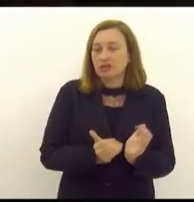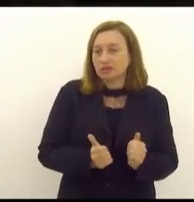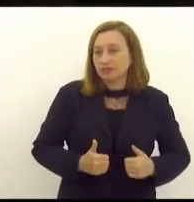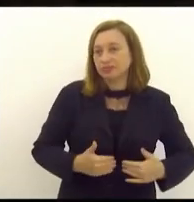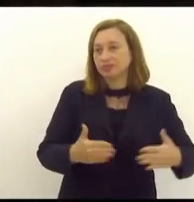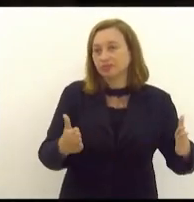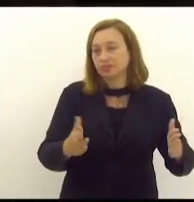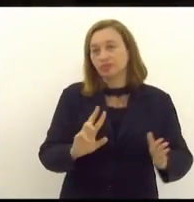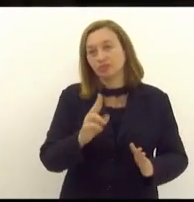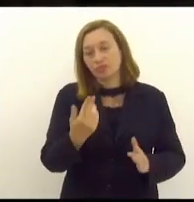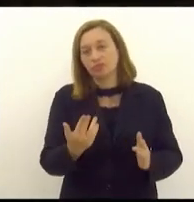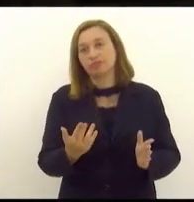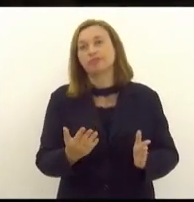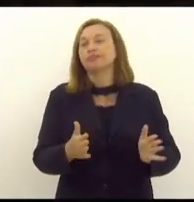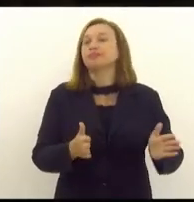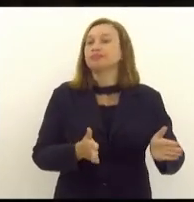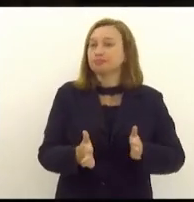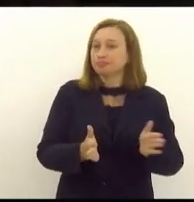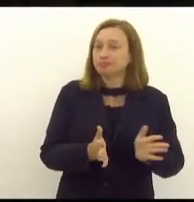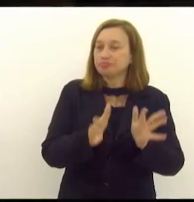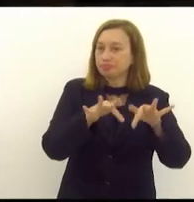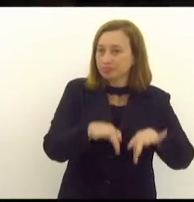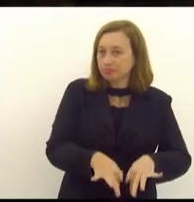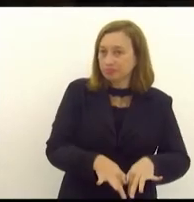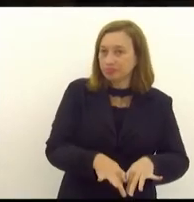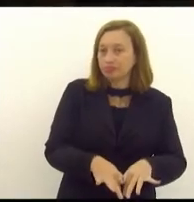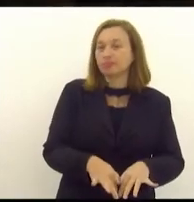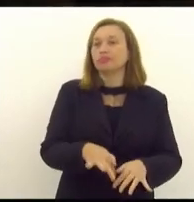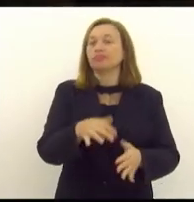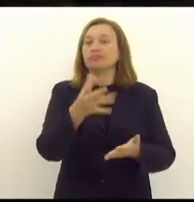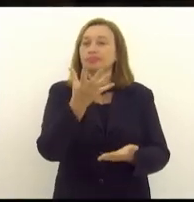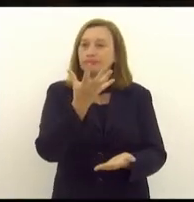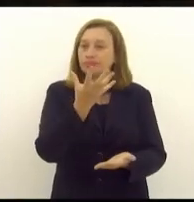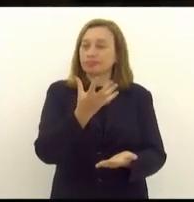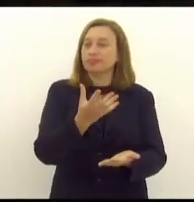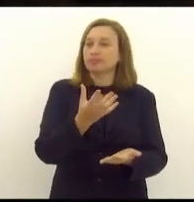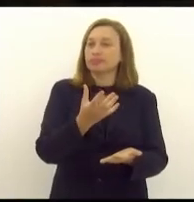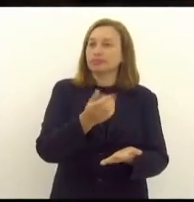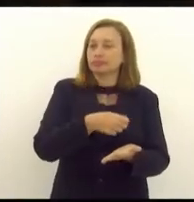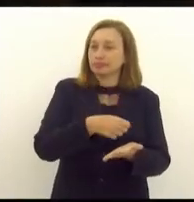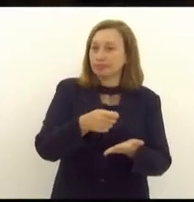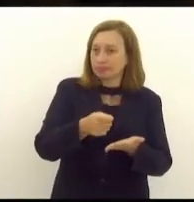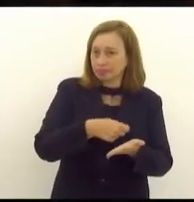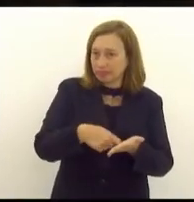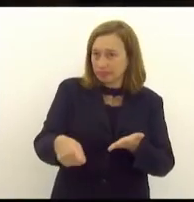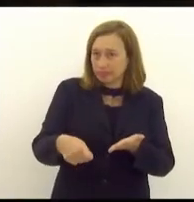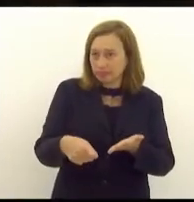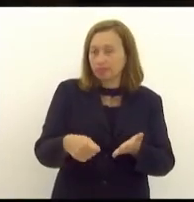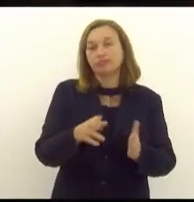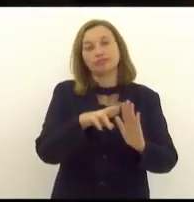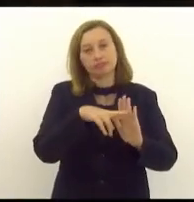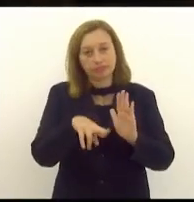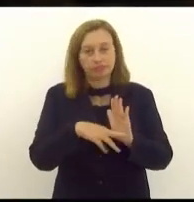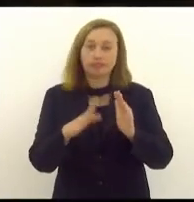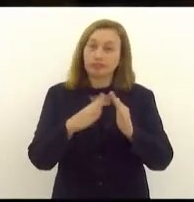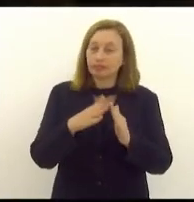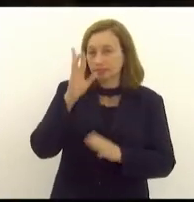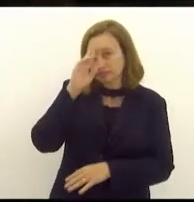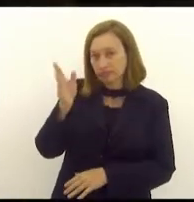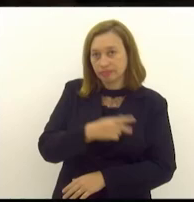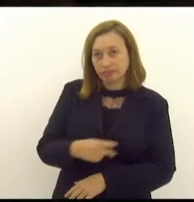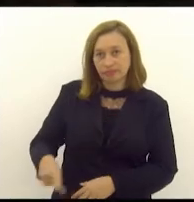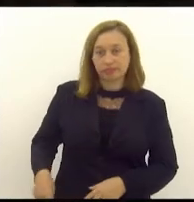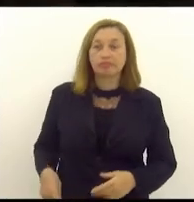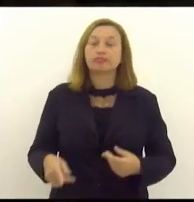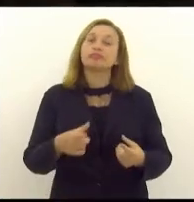está escrito no regimento interno da casa por isso tivemos